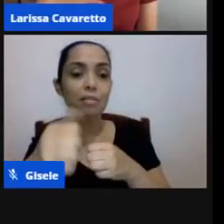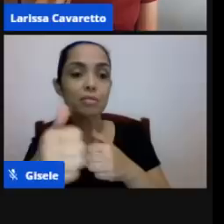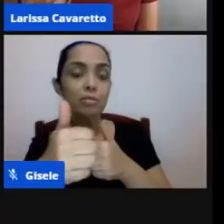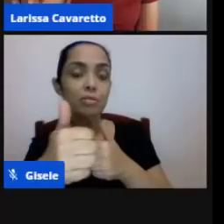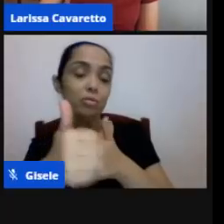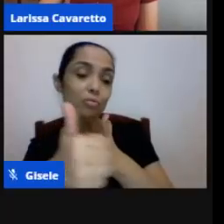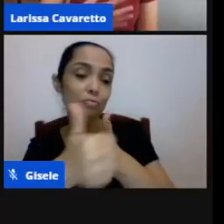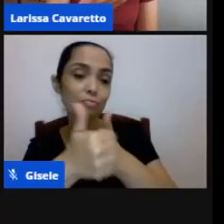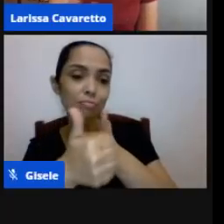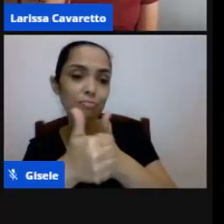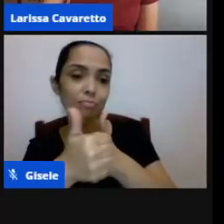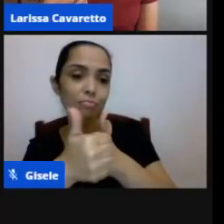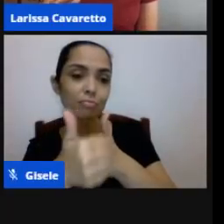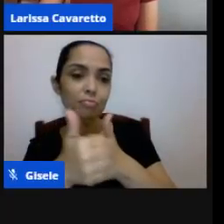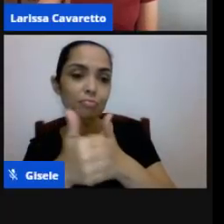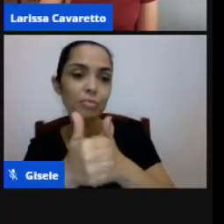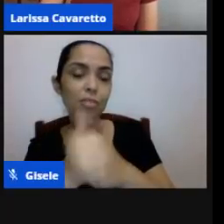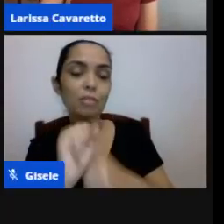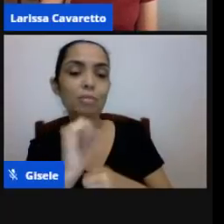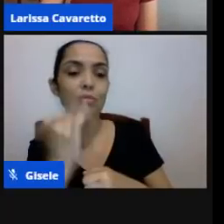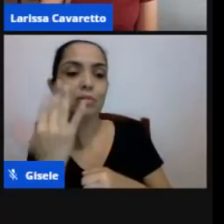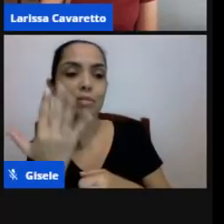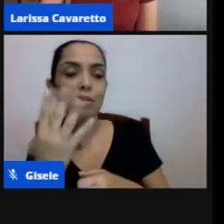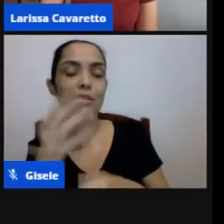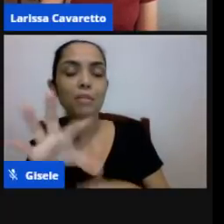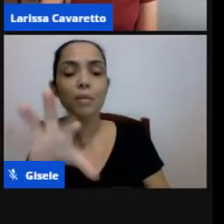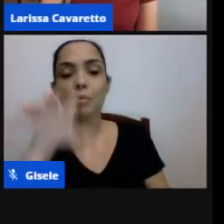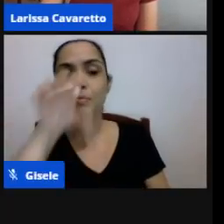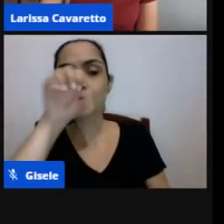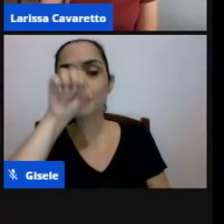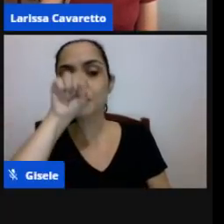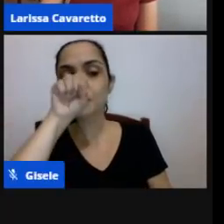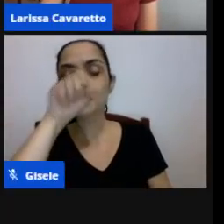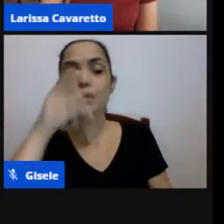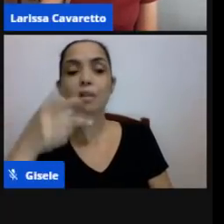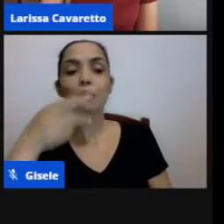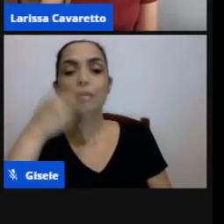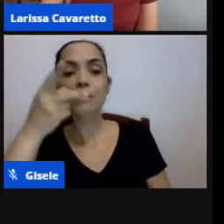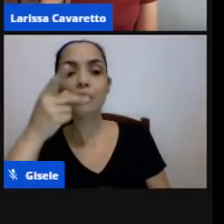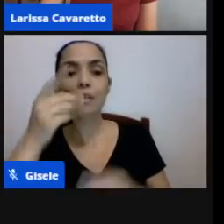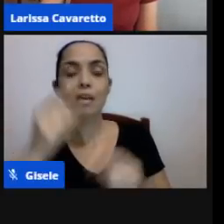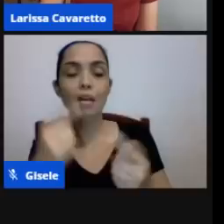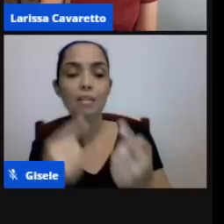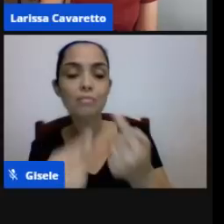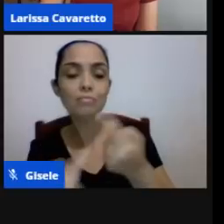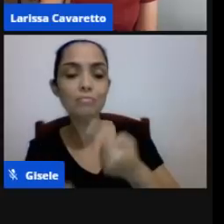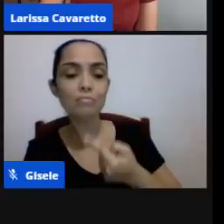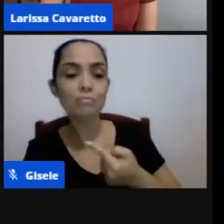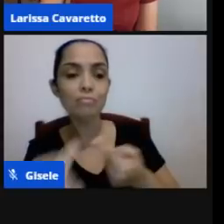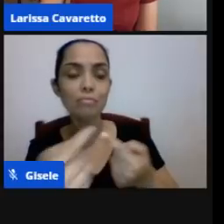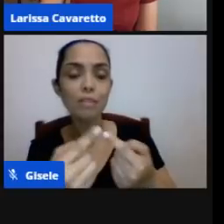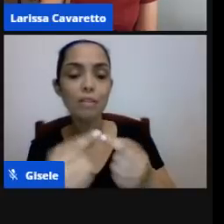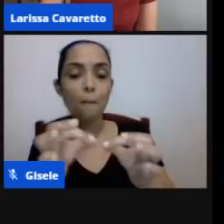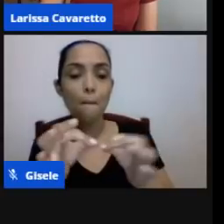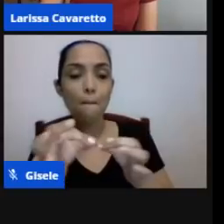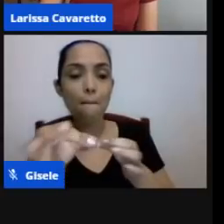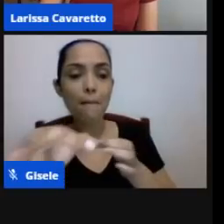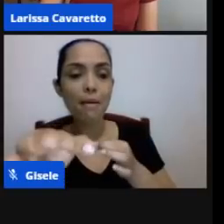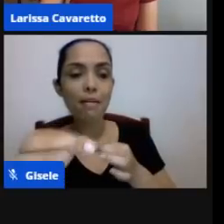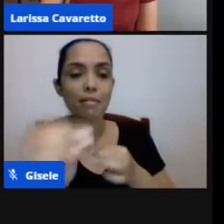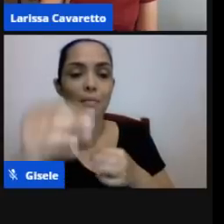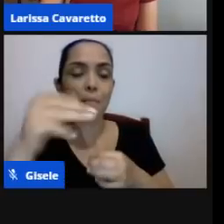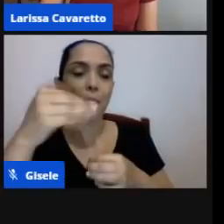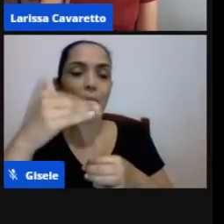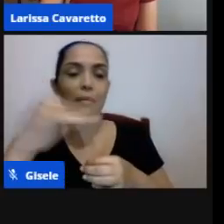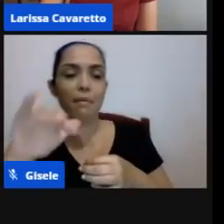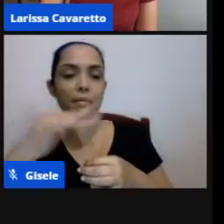tipo de coisa que acontece. Enquanto a gente está respirando, falando, essas partículas elas chegam até 1,5 metro de distância. Mas